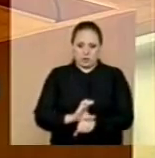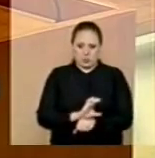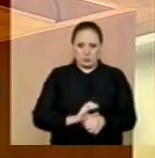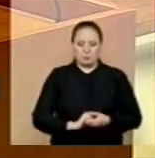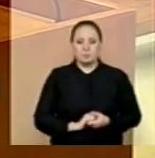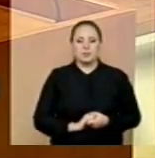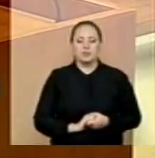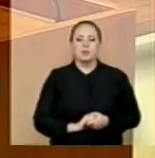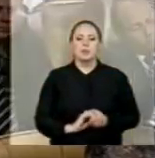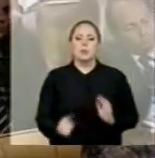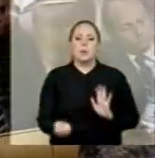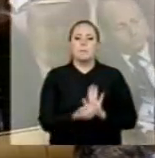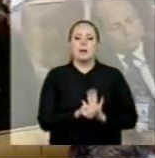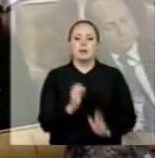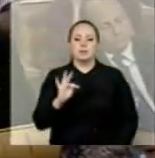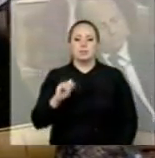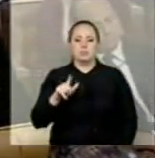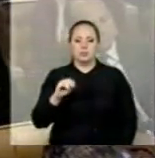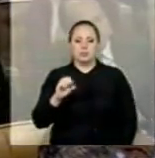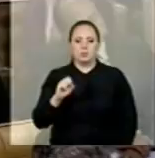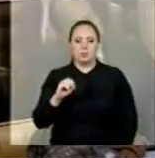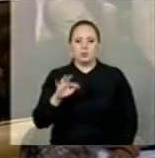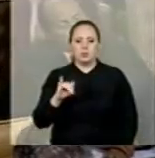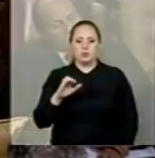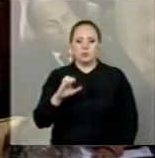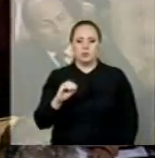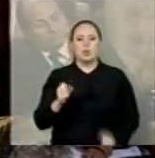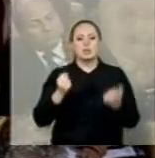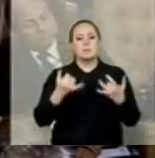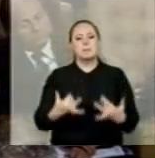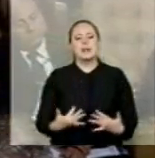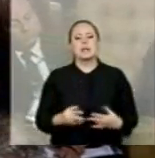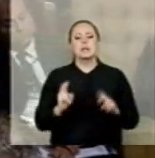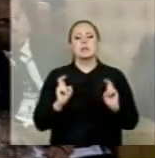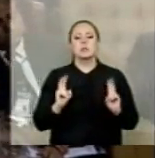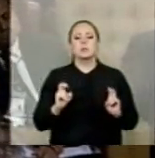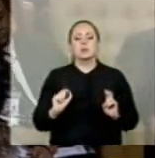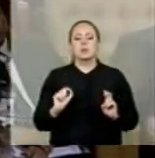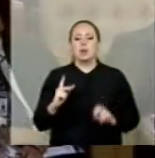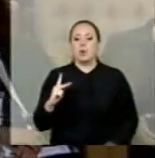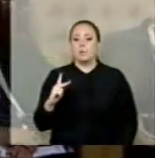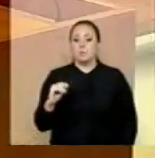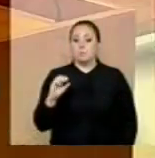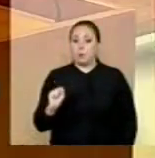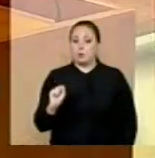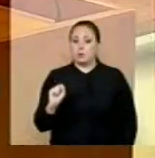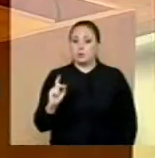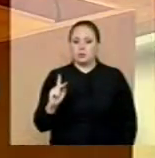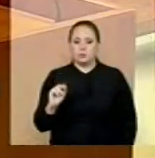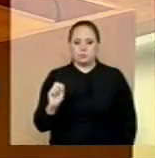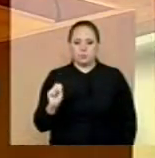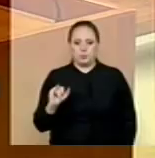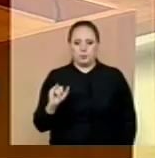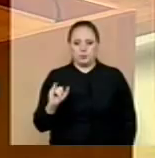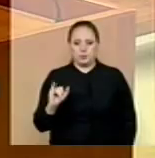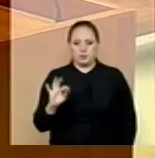ao marco filosófico, ele fala sobre o pós-positivismo, que seria nada mais, nada